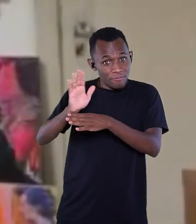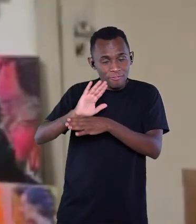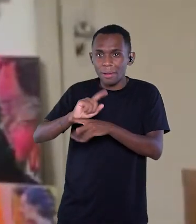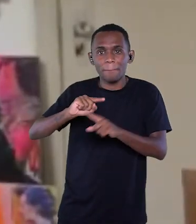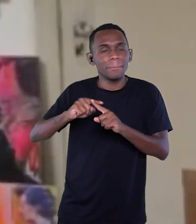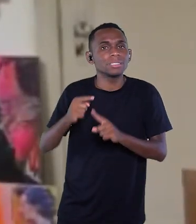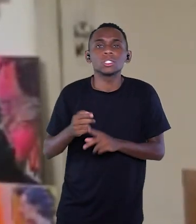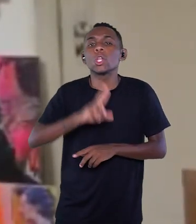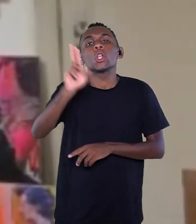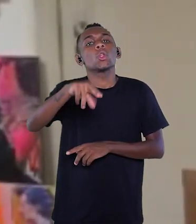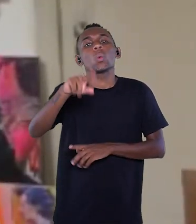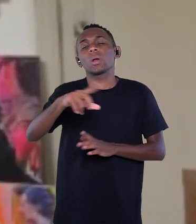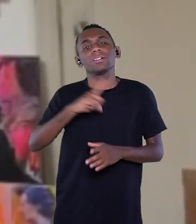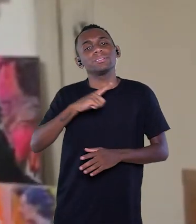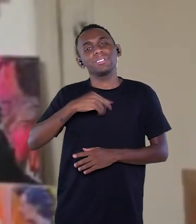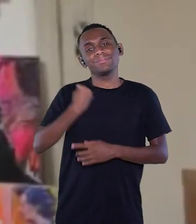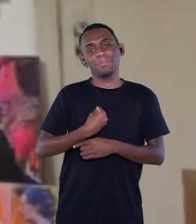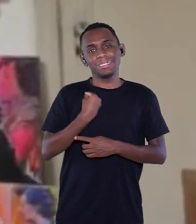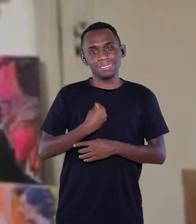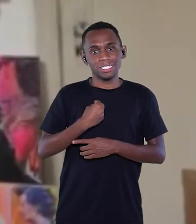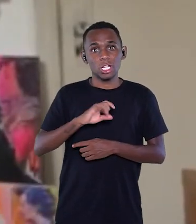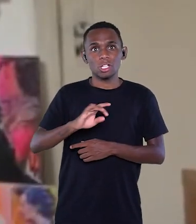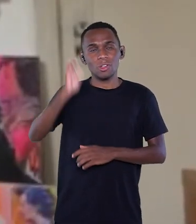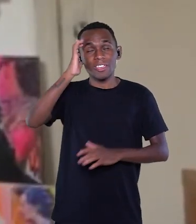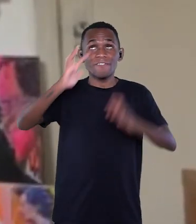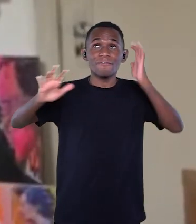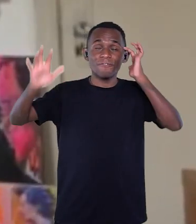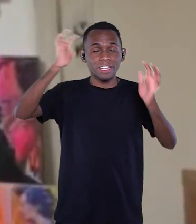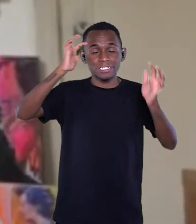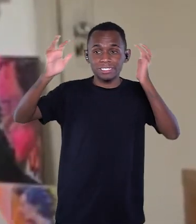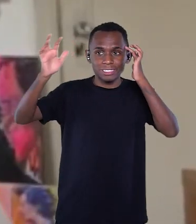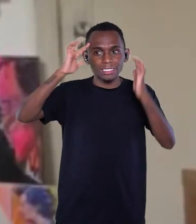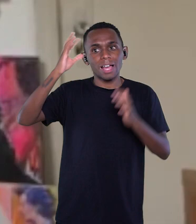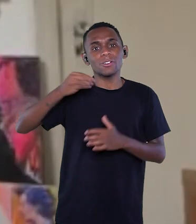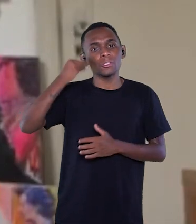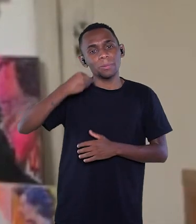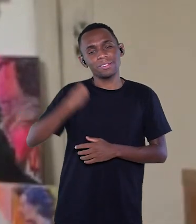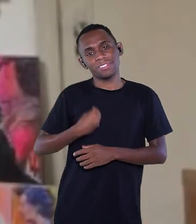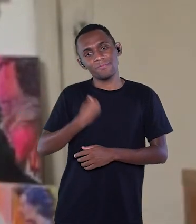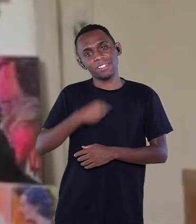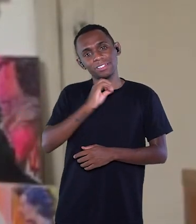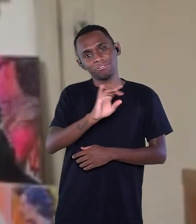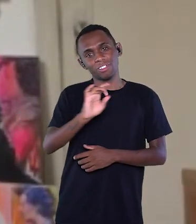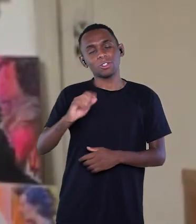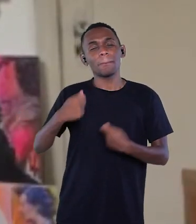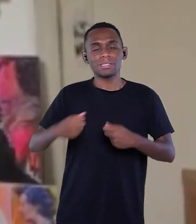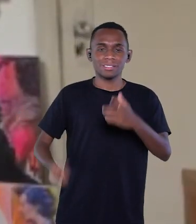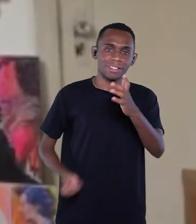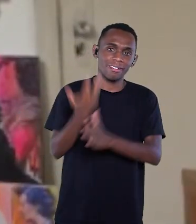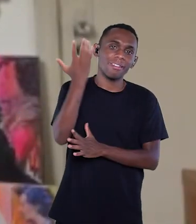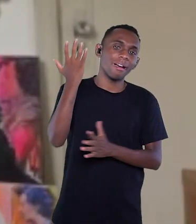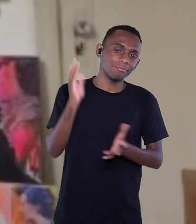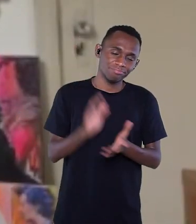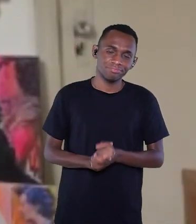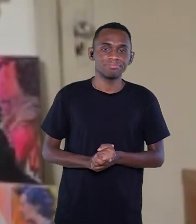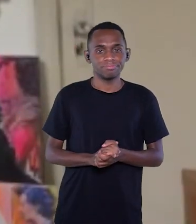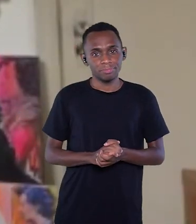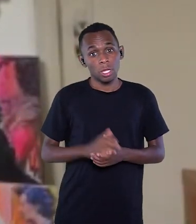Faye não existiu, é uma ficção. Às vezes a gente tem que inventar a nossa própria história, né? E eu lembro, assim, que